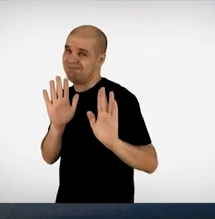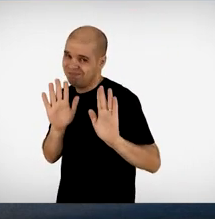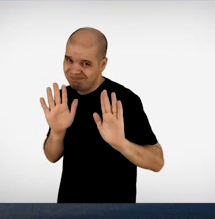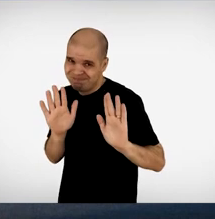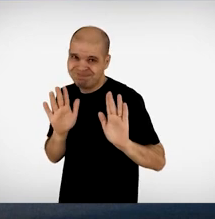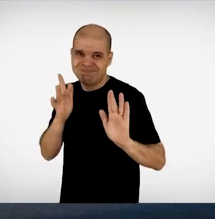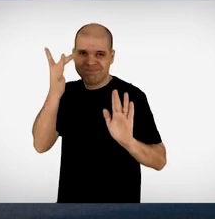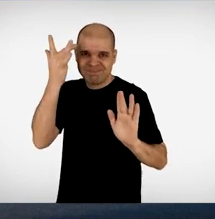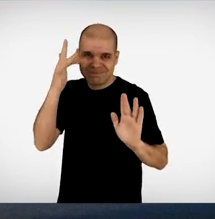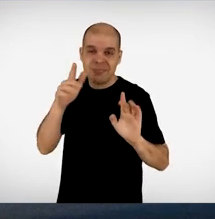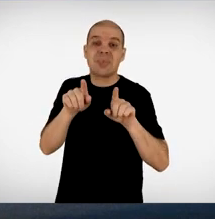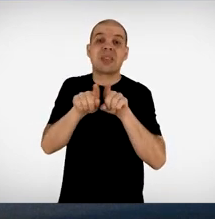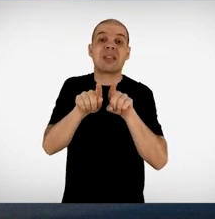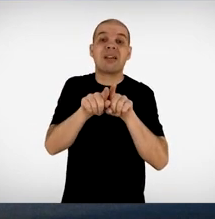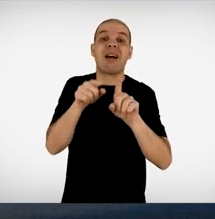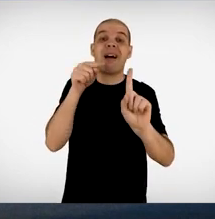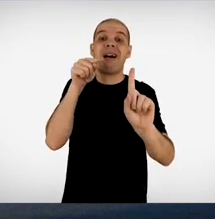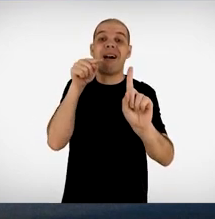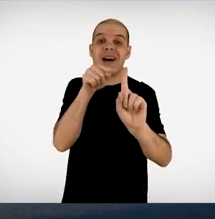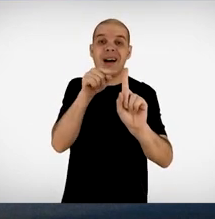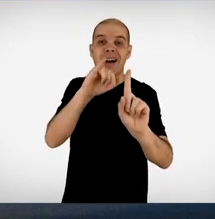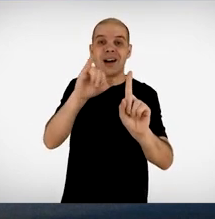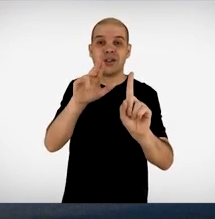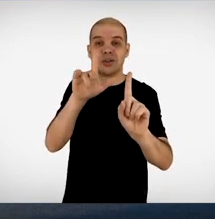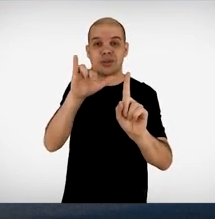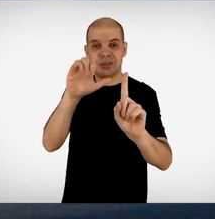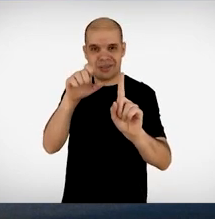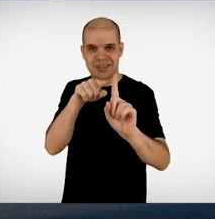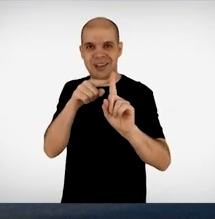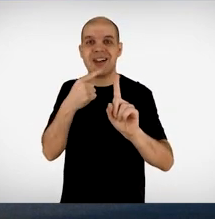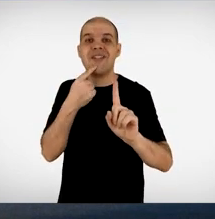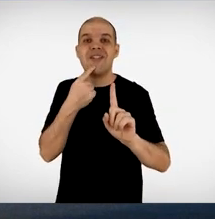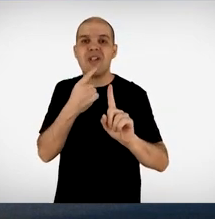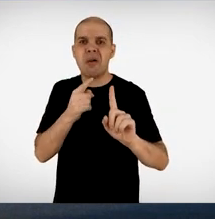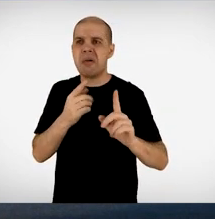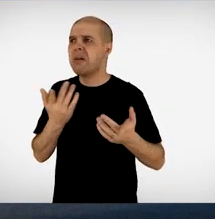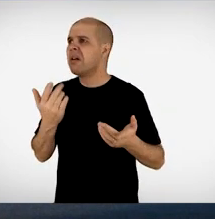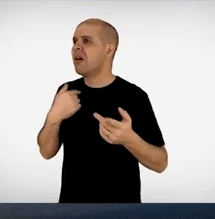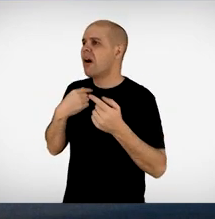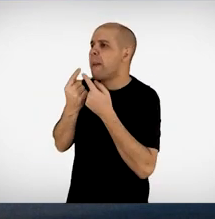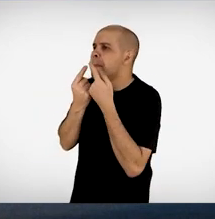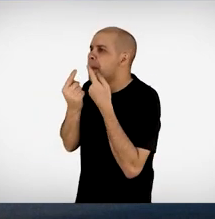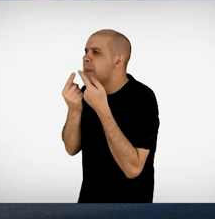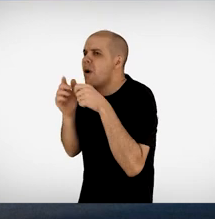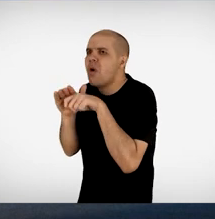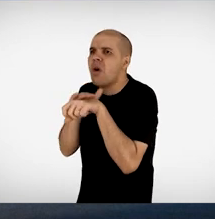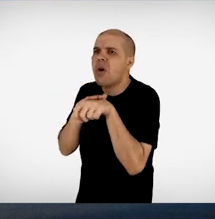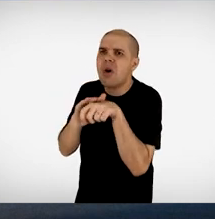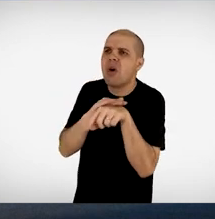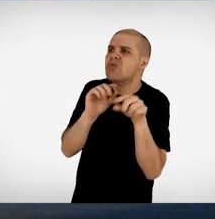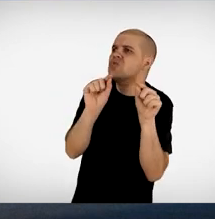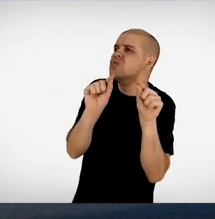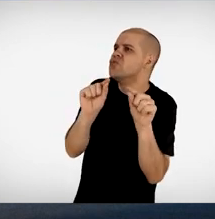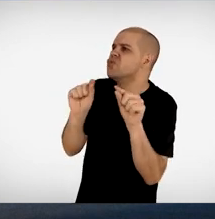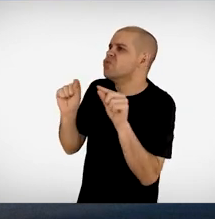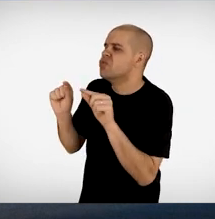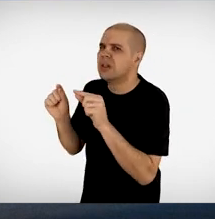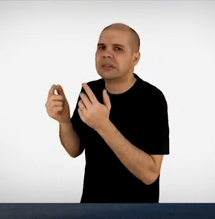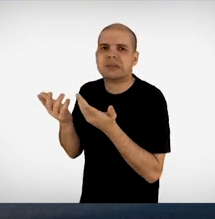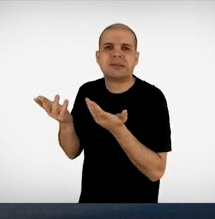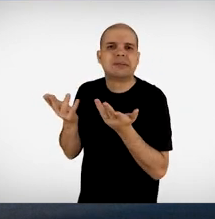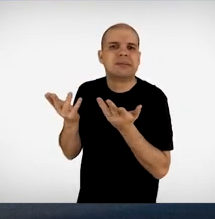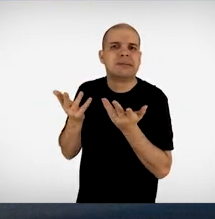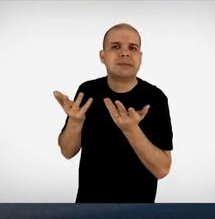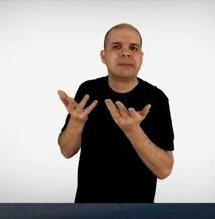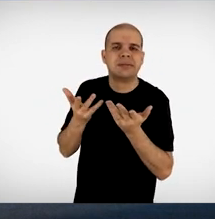ela diz, né, eu não tenho com quem conversar. Também fiquei pensando isso, que aí tinha um furo ali nos vínculos dela, ou que